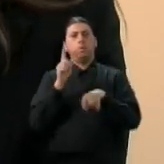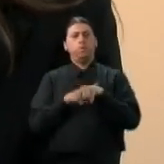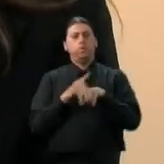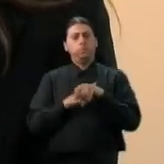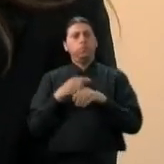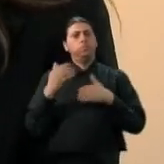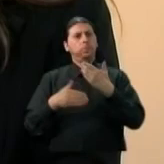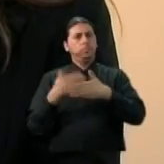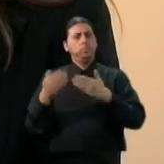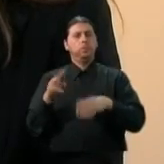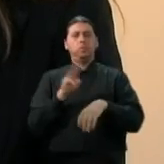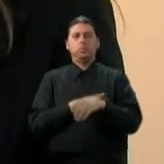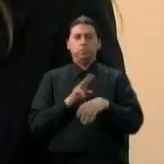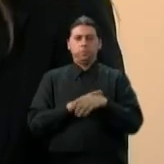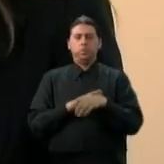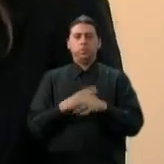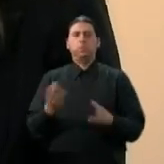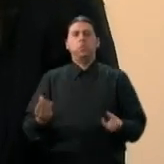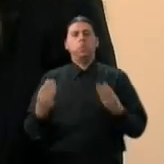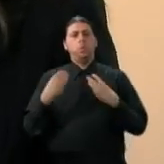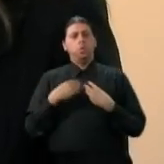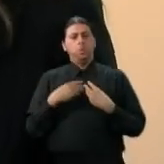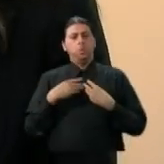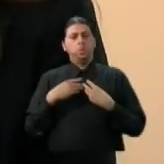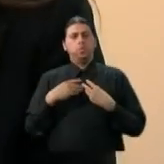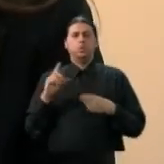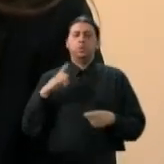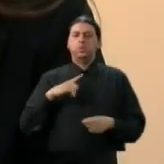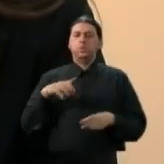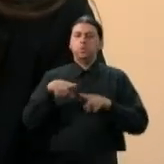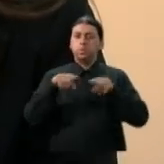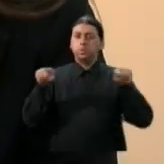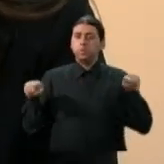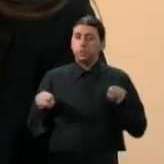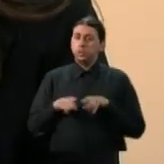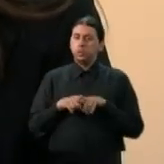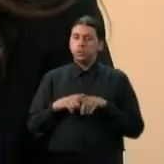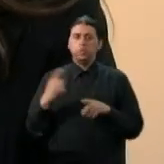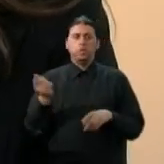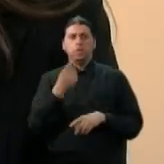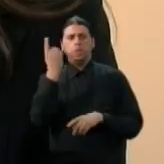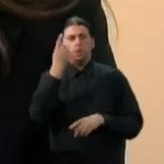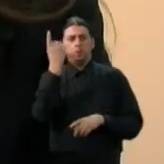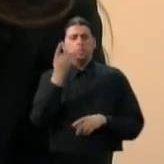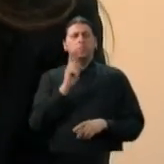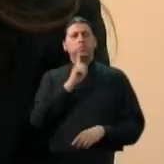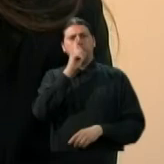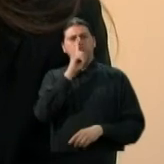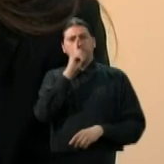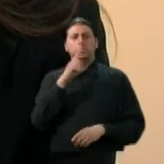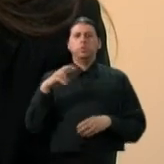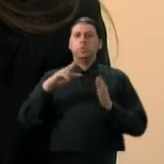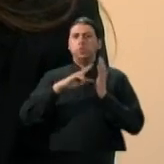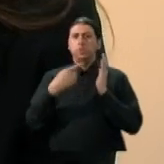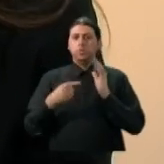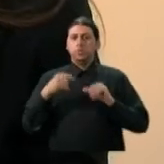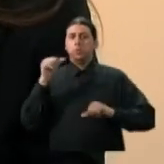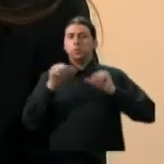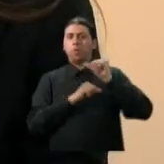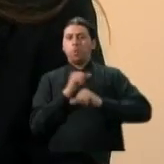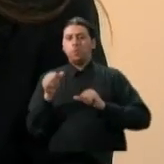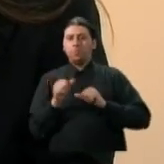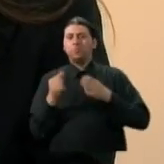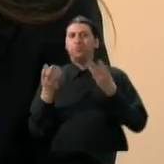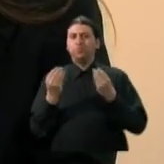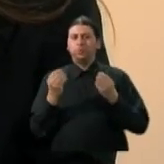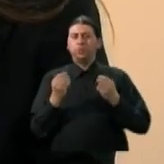no momento que há transmissão e num ambiente de alta prevalência, o vírus se modifica muito. Então,